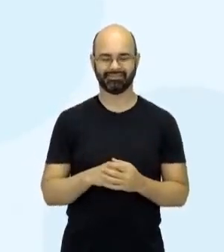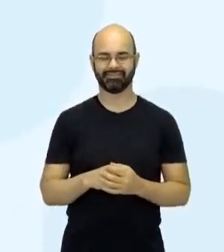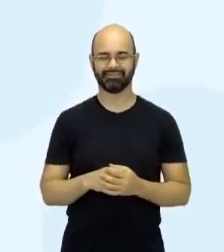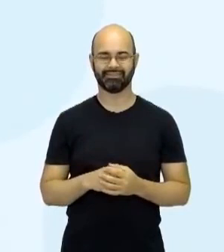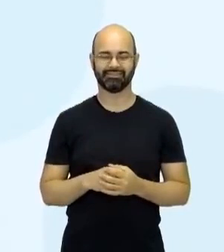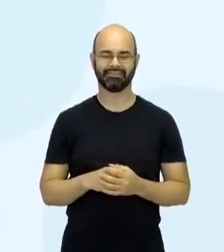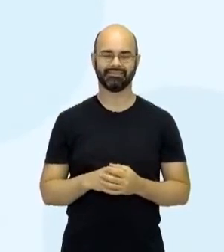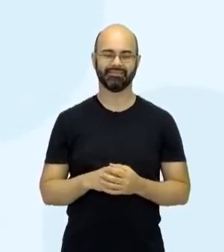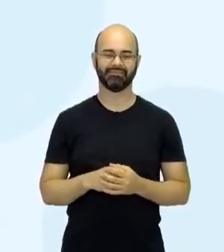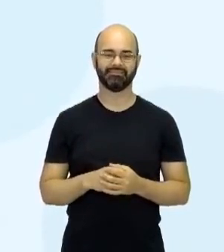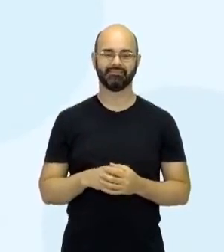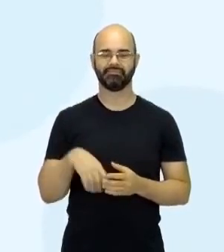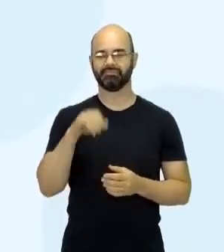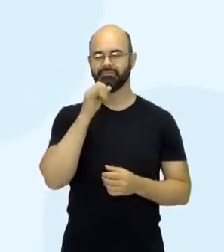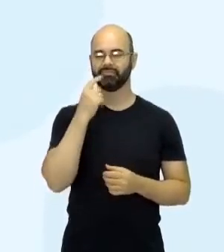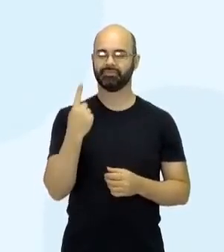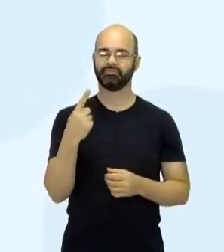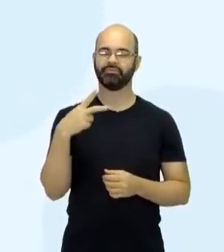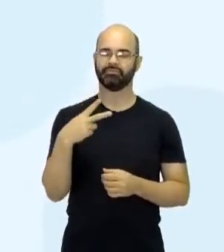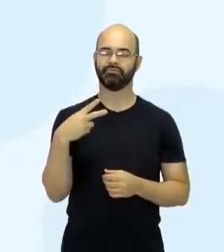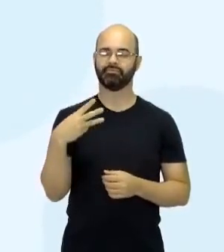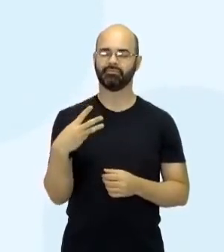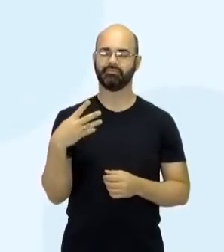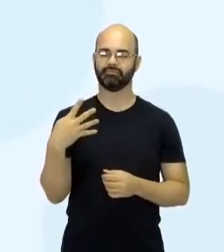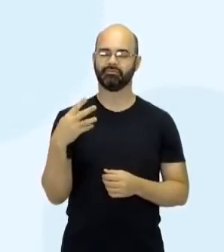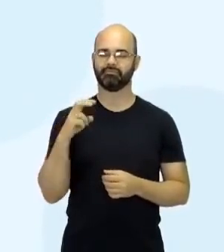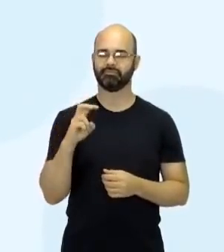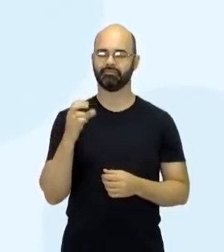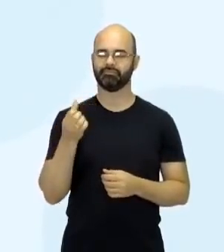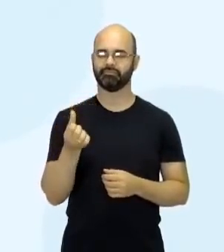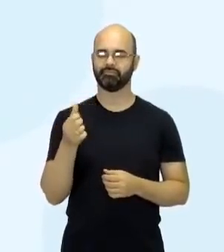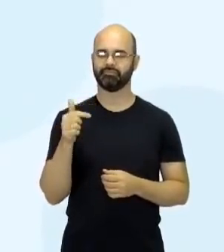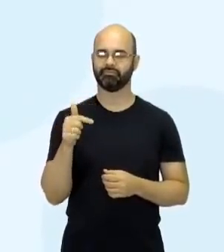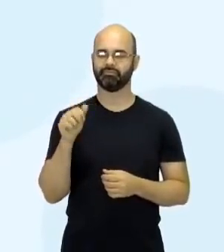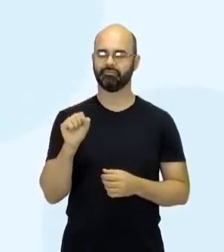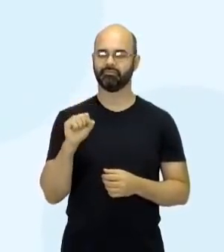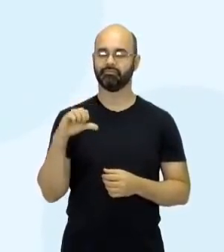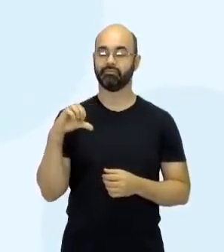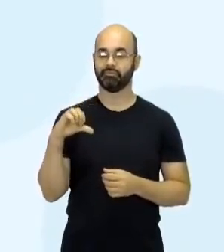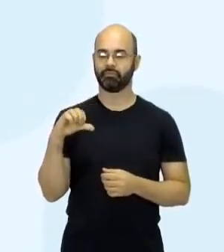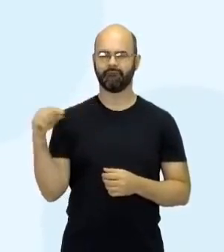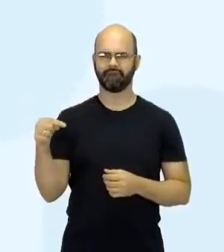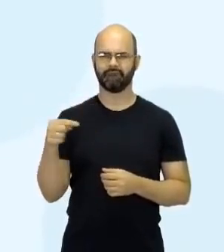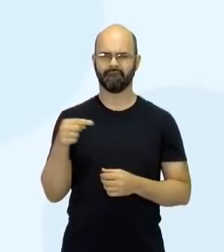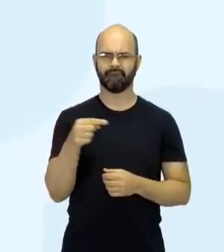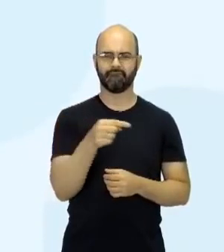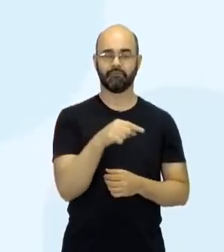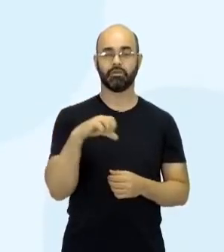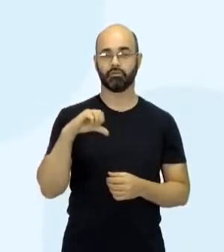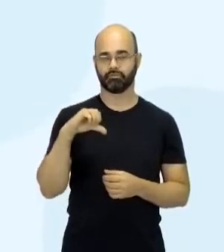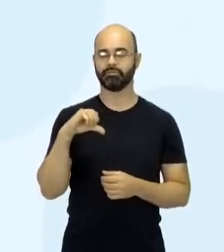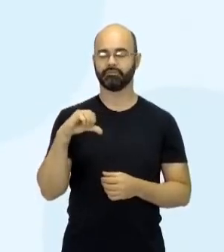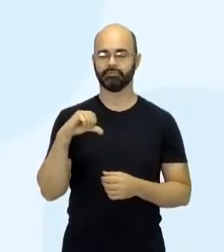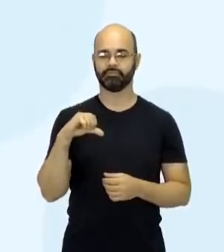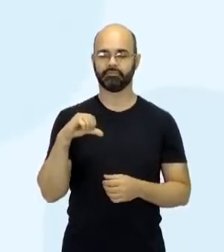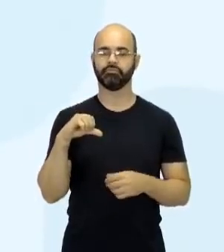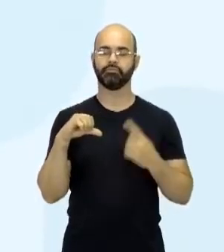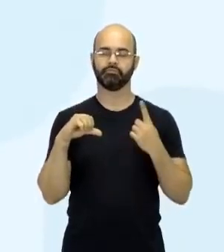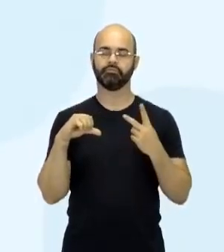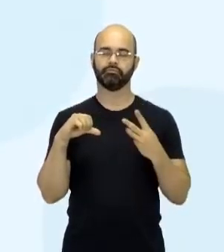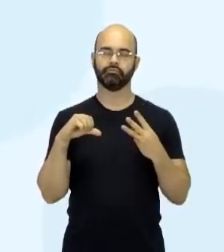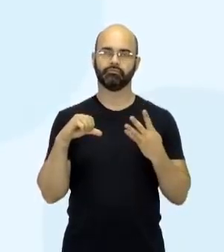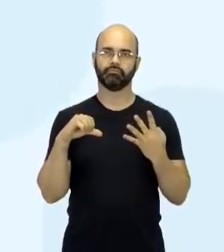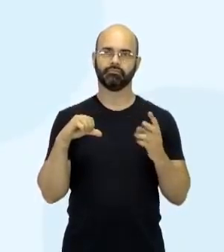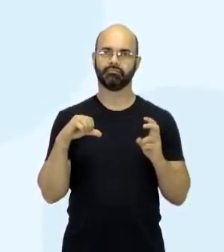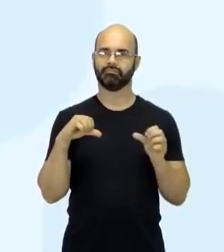Então, ó, 1, 2, 3, 4, 5, 6, 7, 8, 9. Beleza. 1, 2,